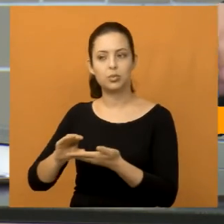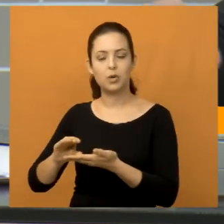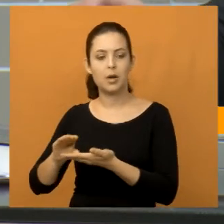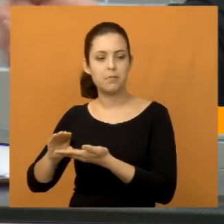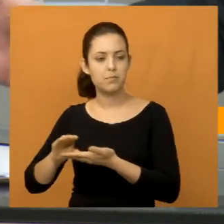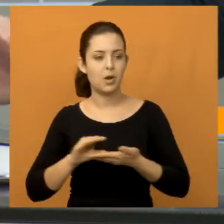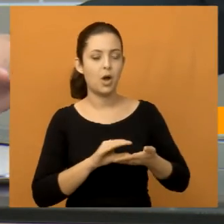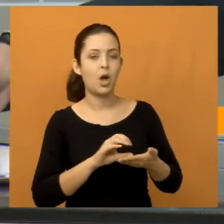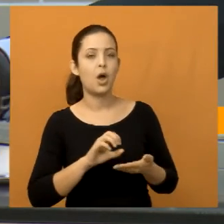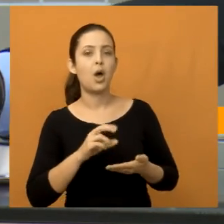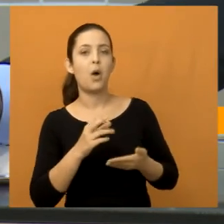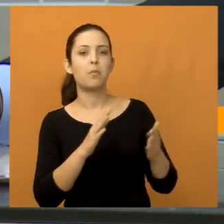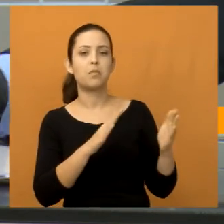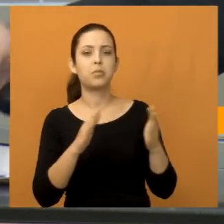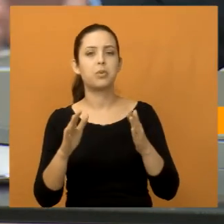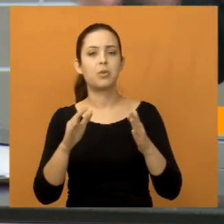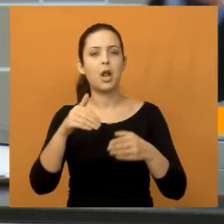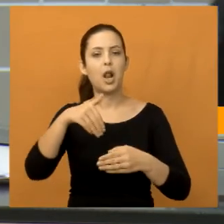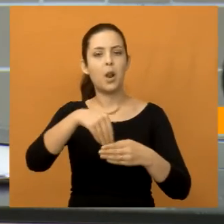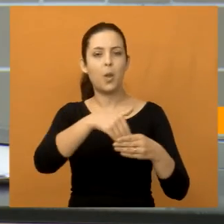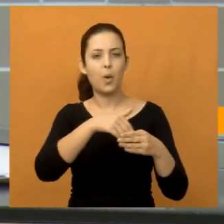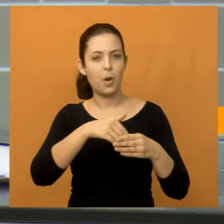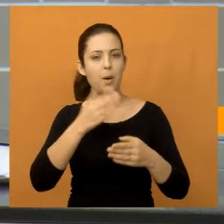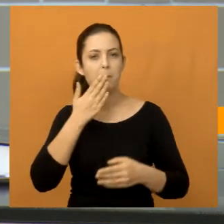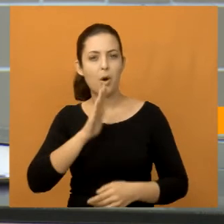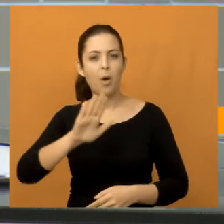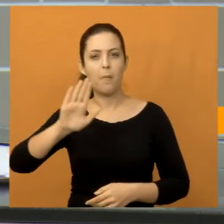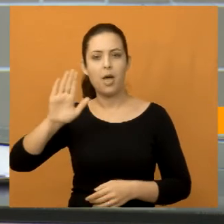à campanha do candidato.